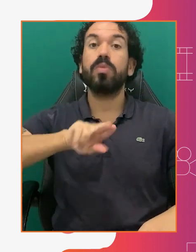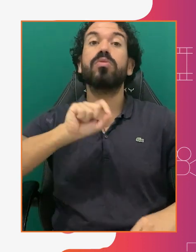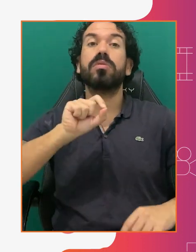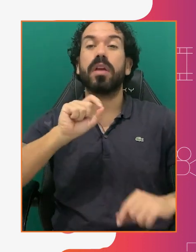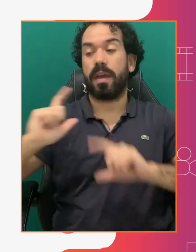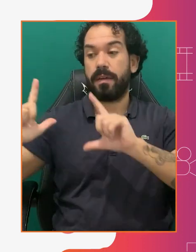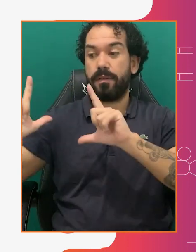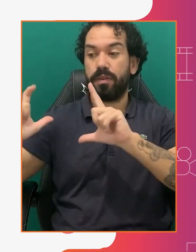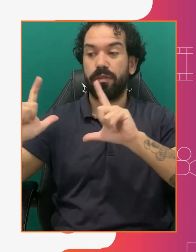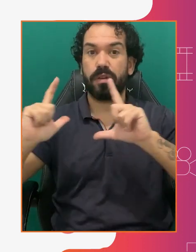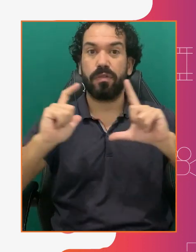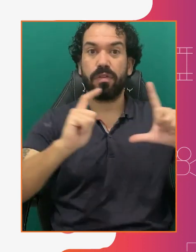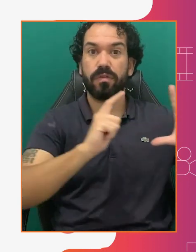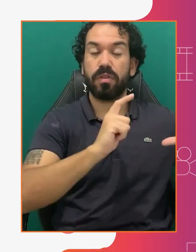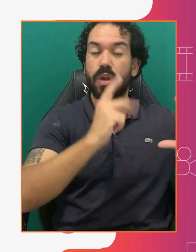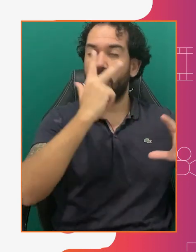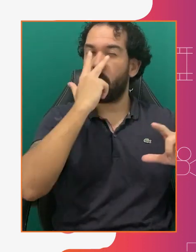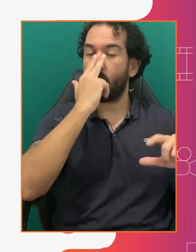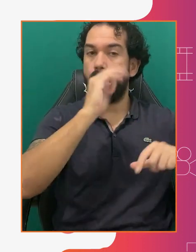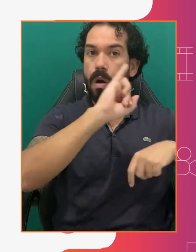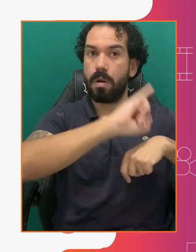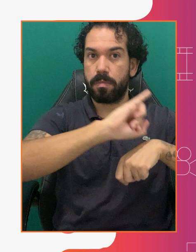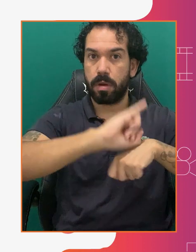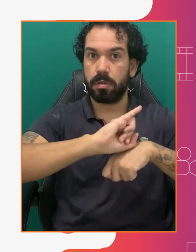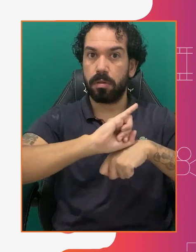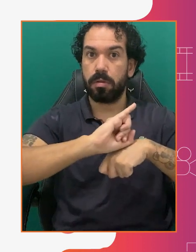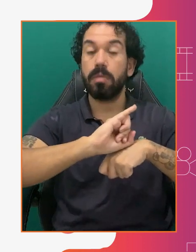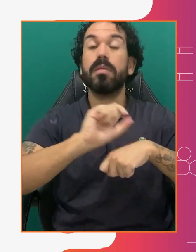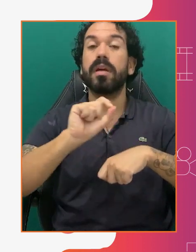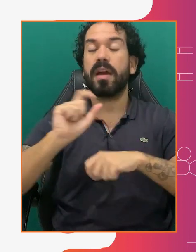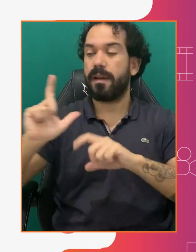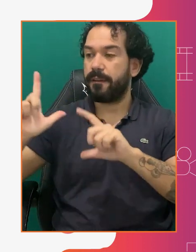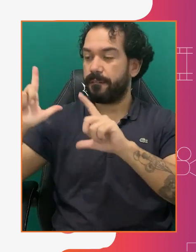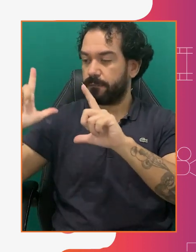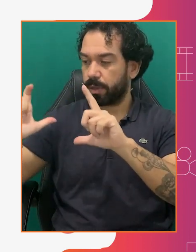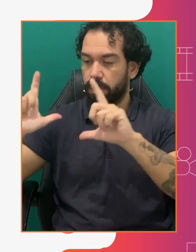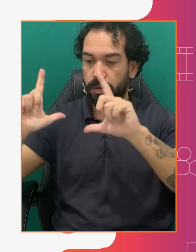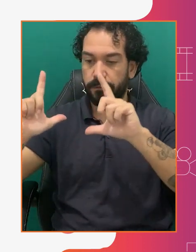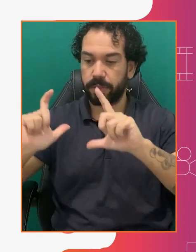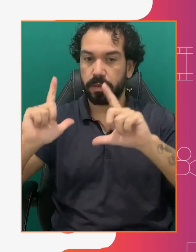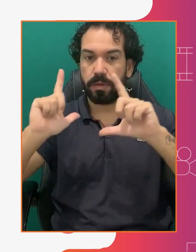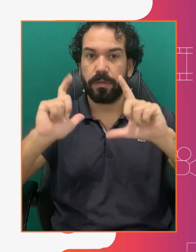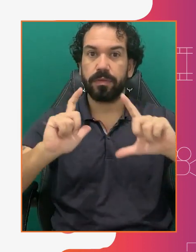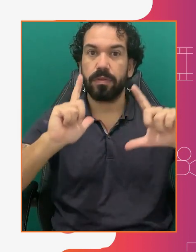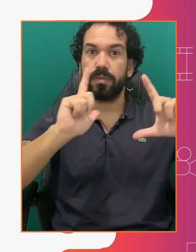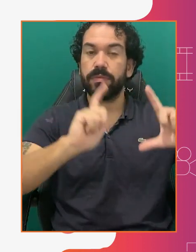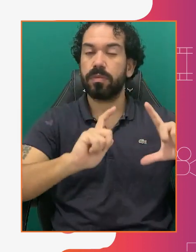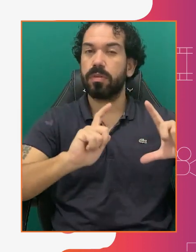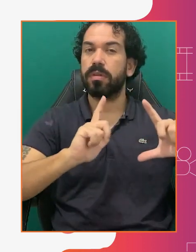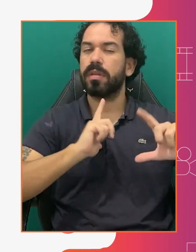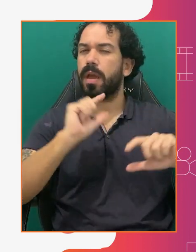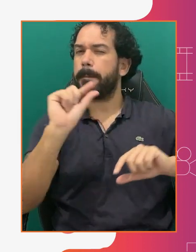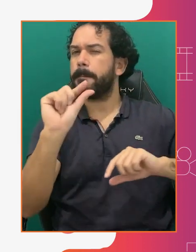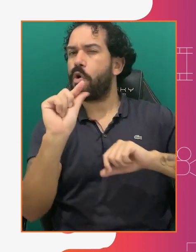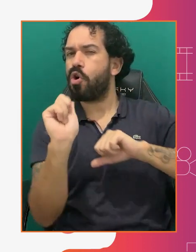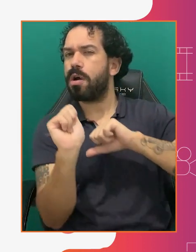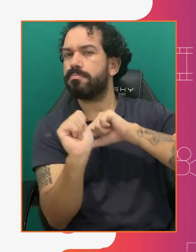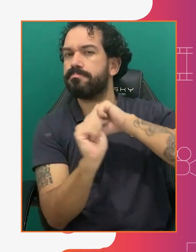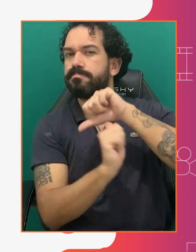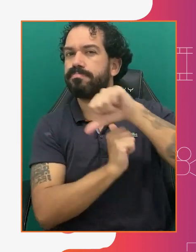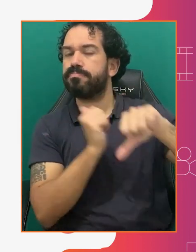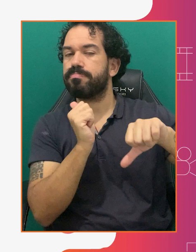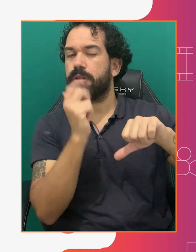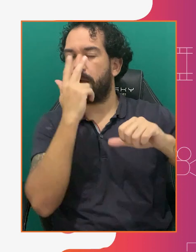a sequência de fotos de um mesmo objeto, em que em cada foto o objeto passa por uma pequena